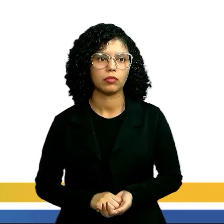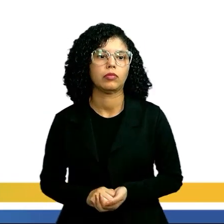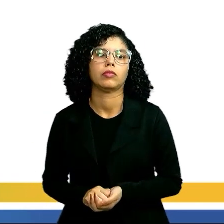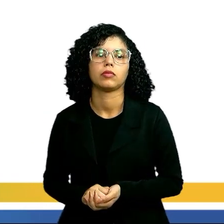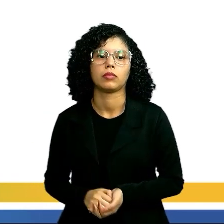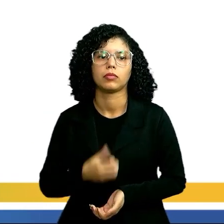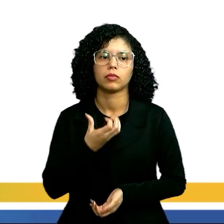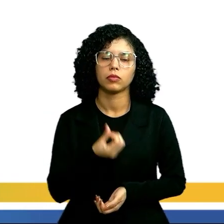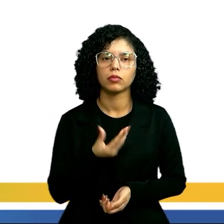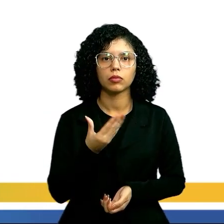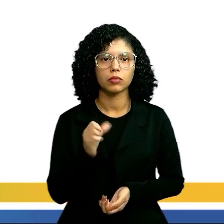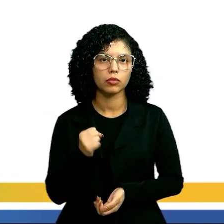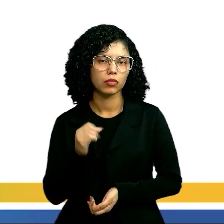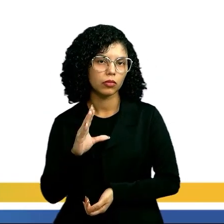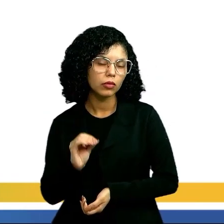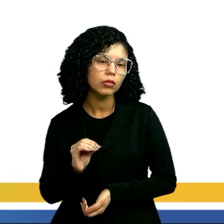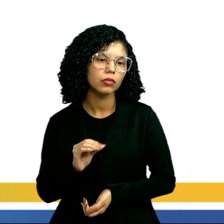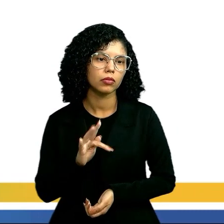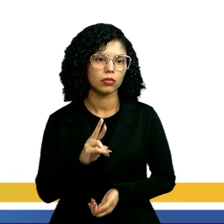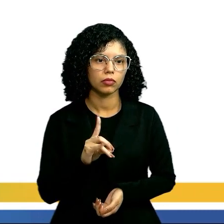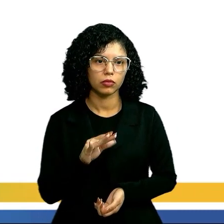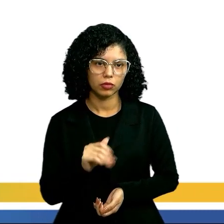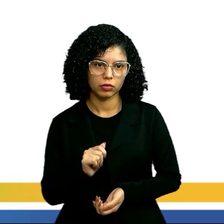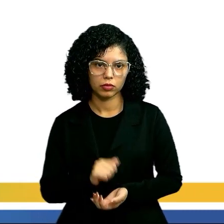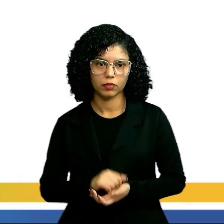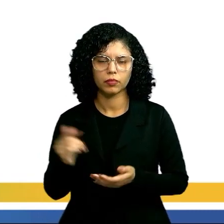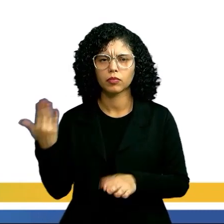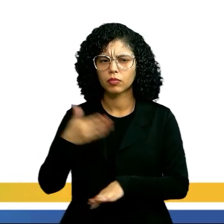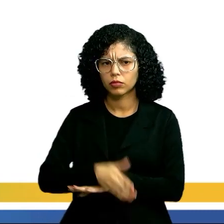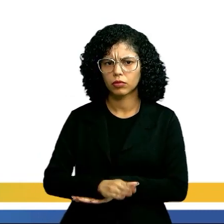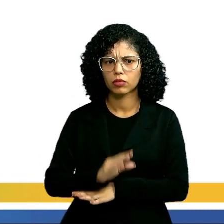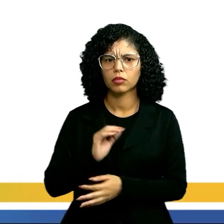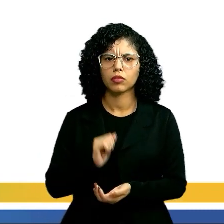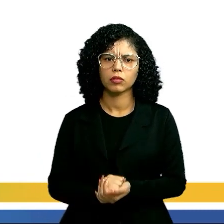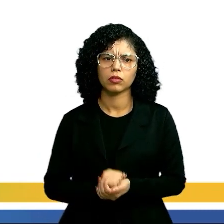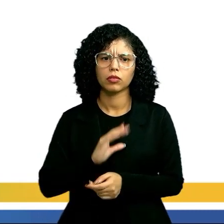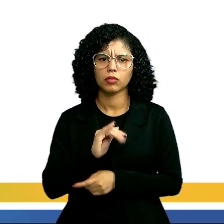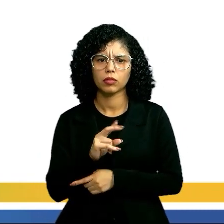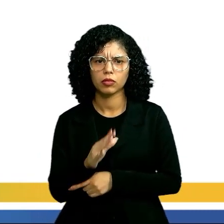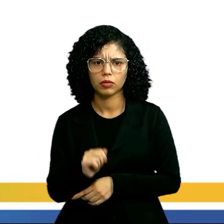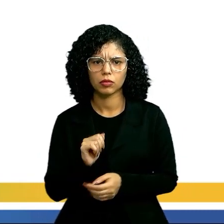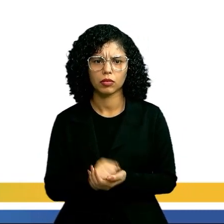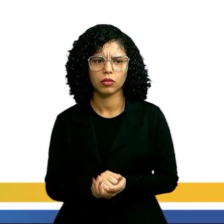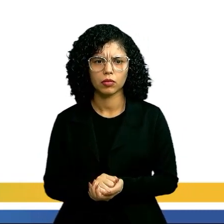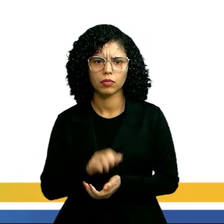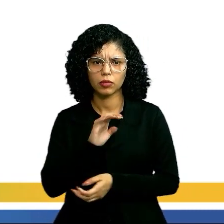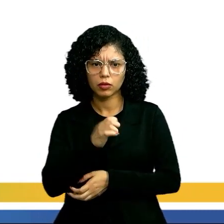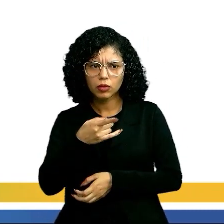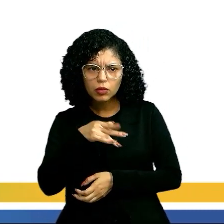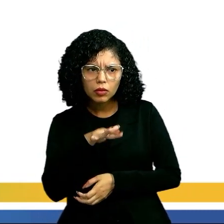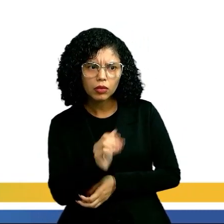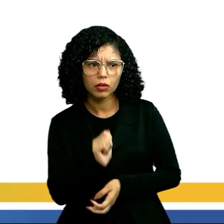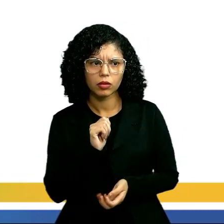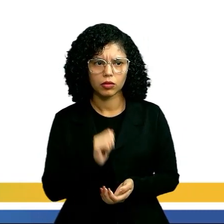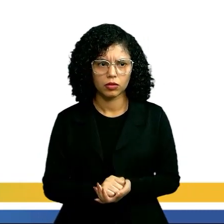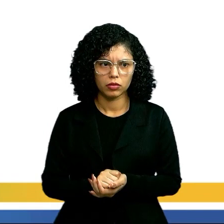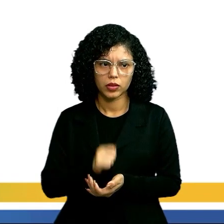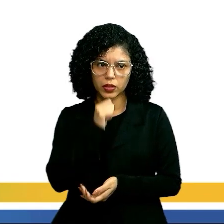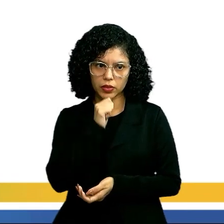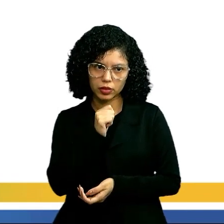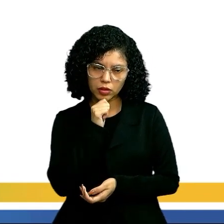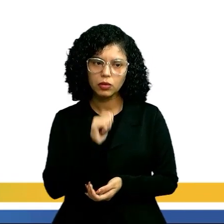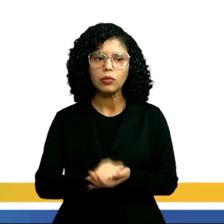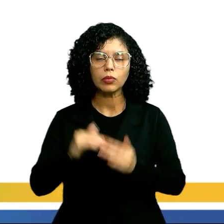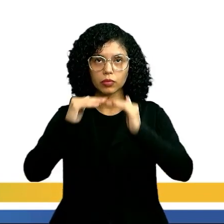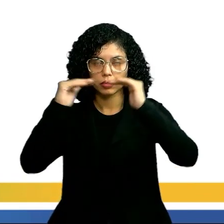pessoas e deixou mais de 680 pessoas feridas. Ao entrar em combustão, a espuma acústica